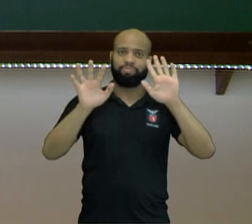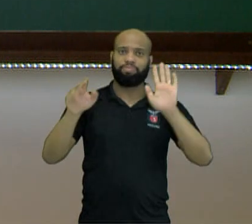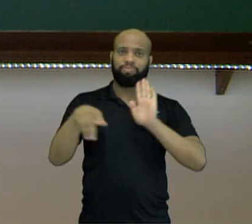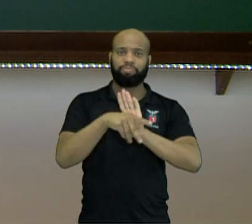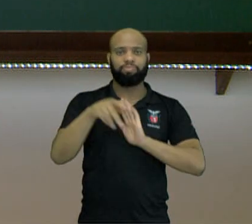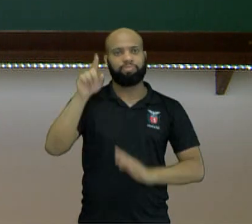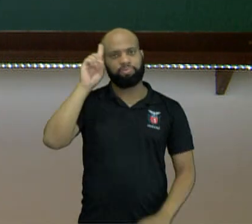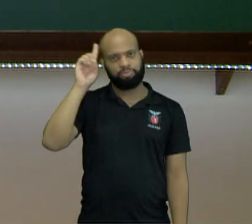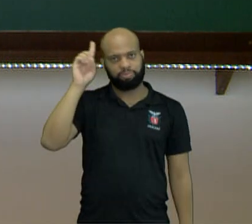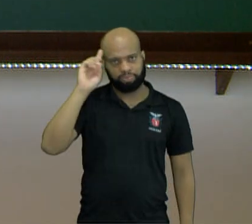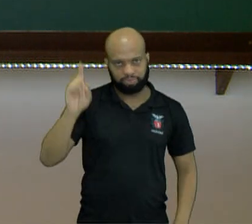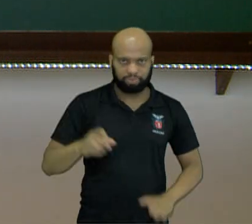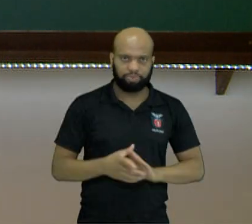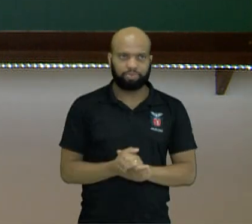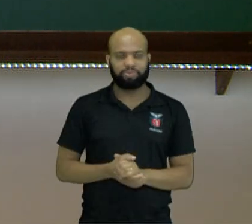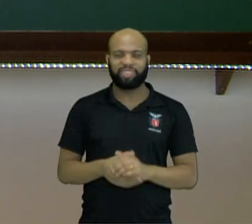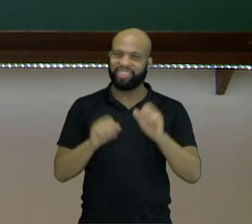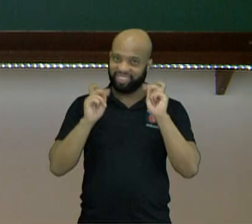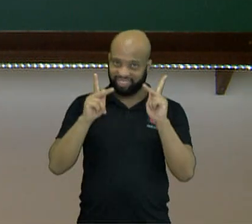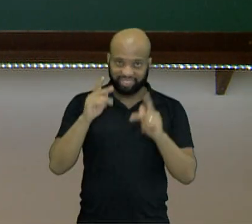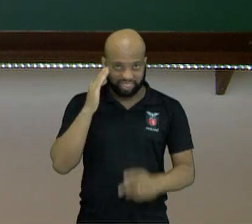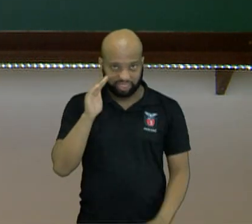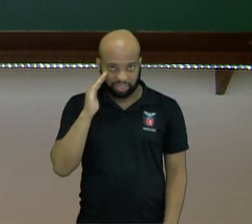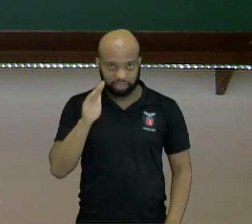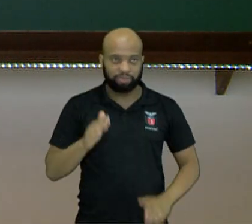nosso cotidiano. Legal, né?